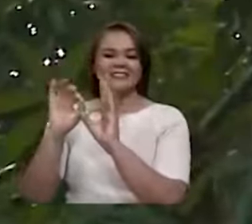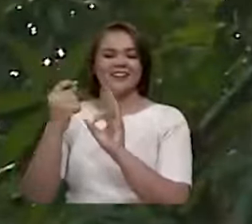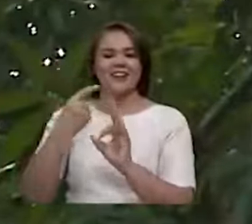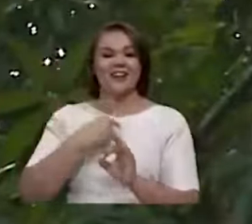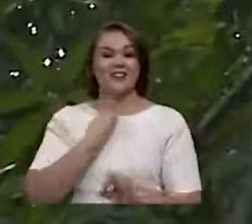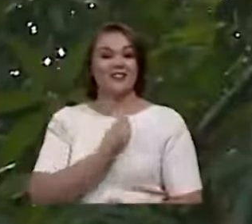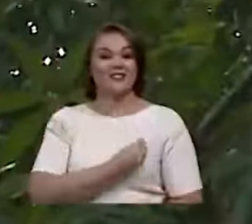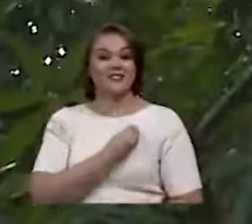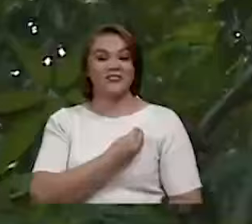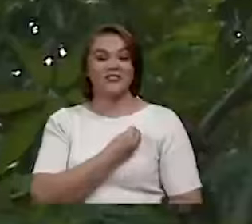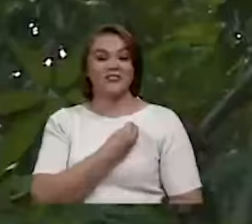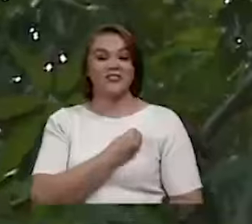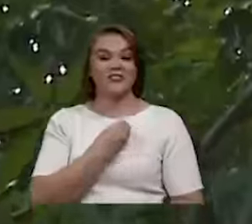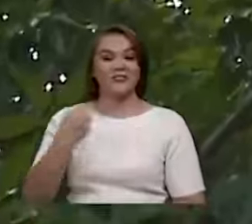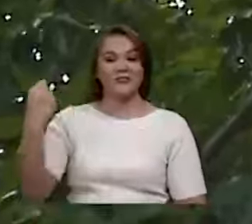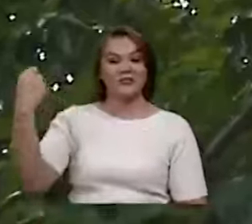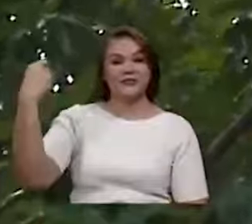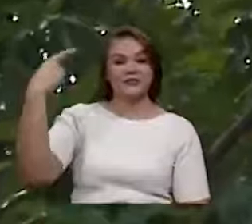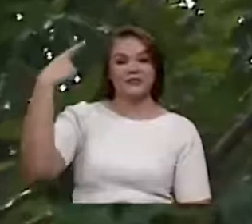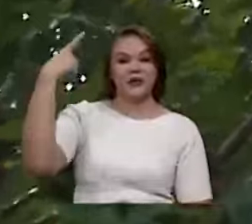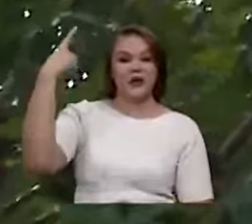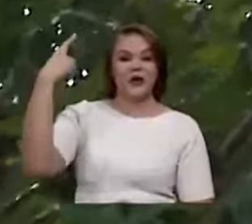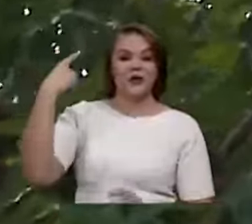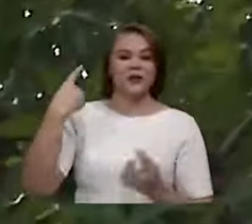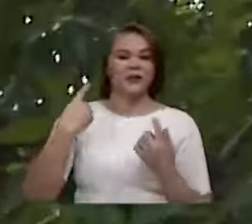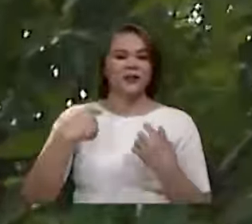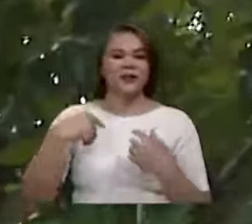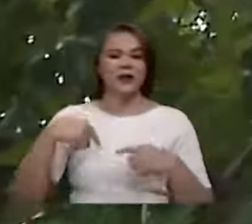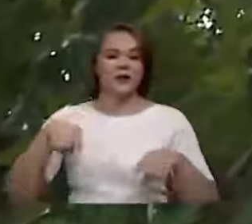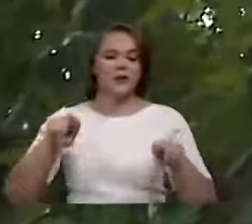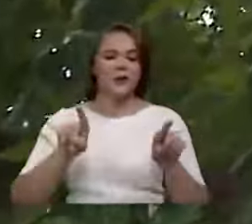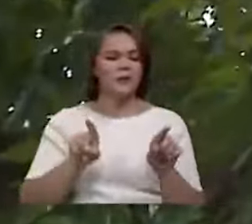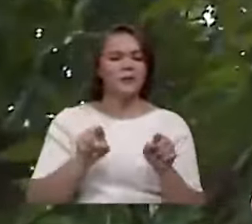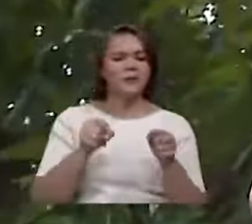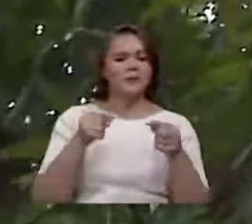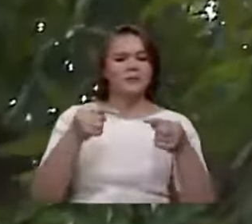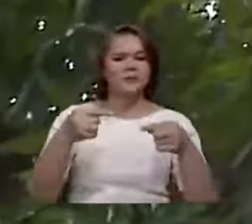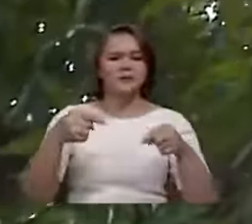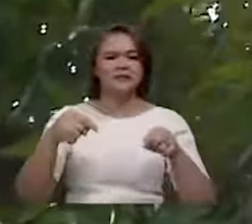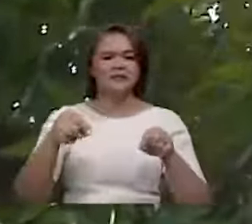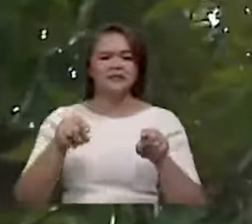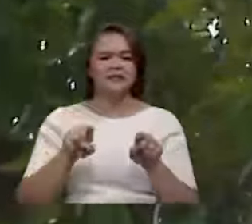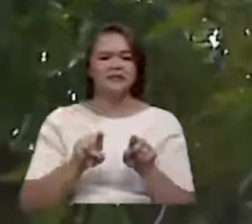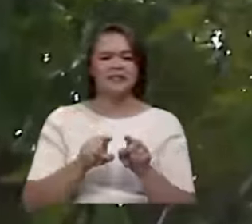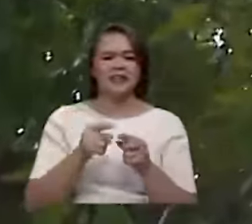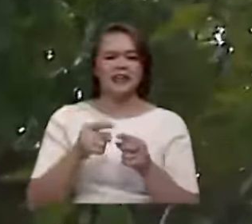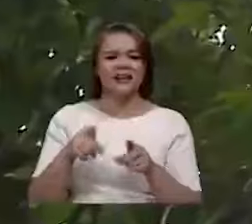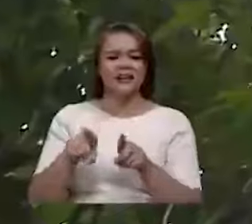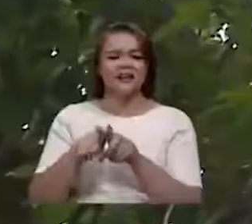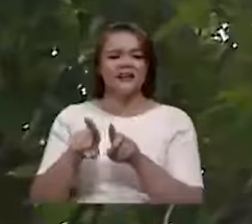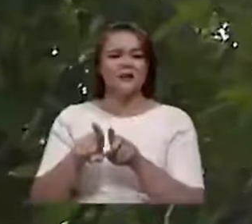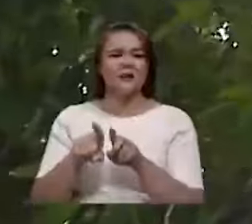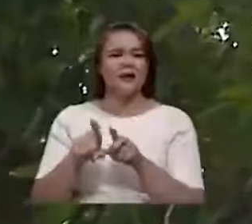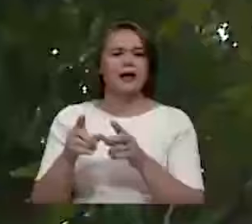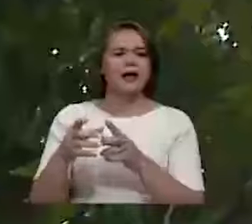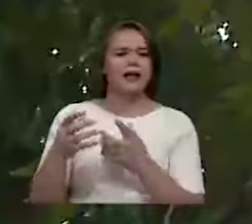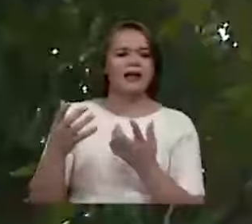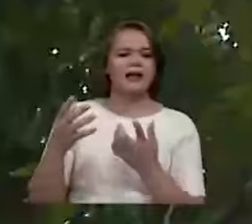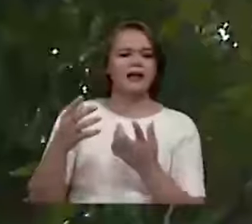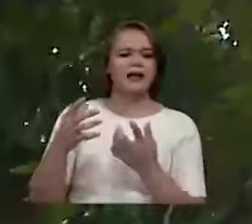de cima, só lembro daquela música linda do Biafra que diz assim: voar,